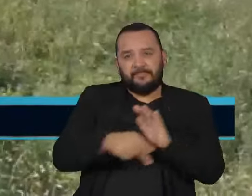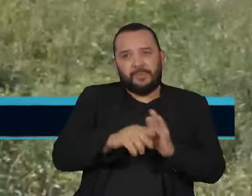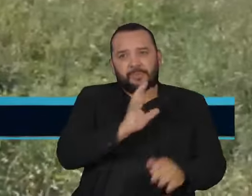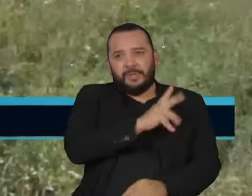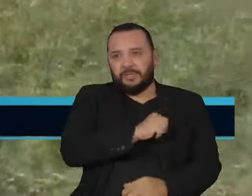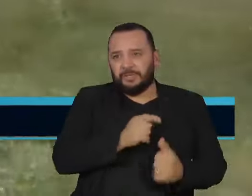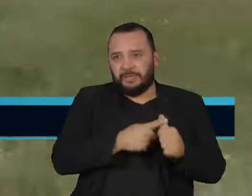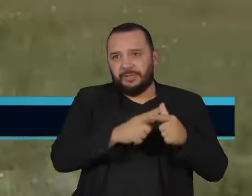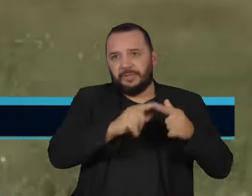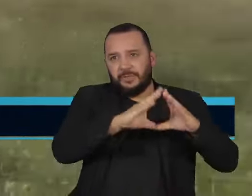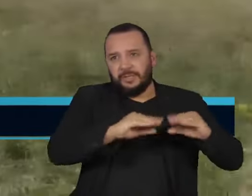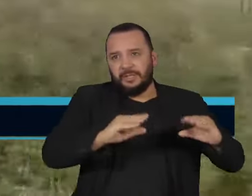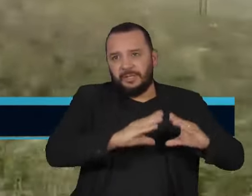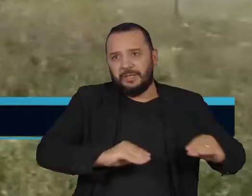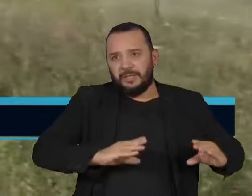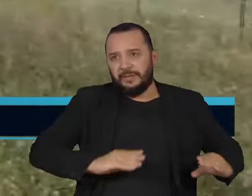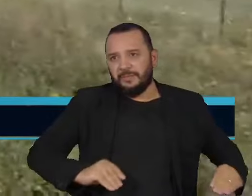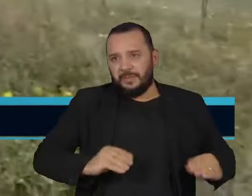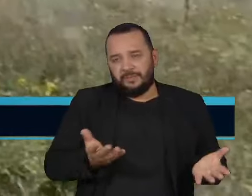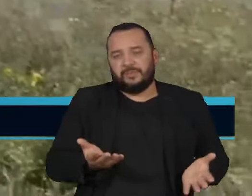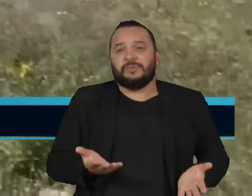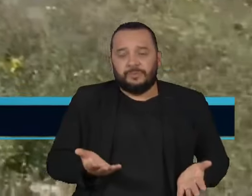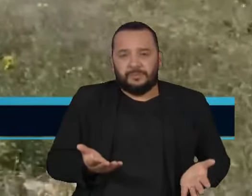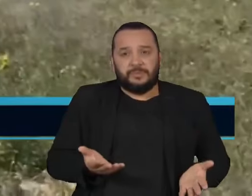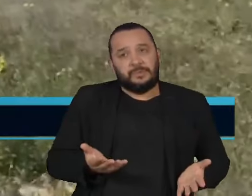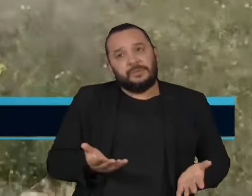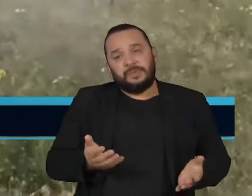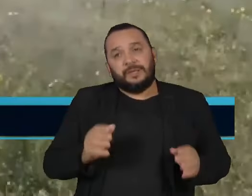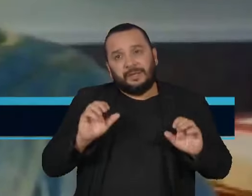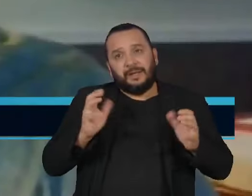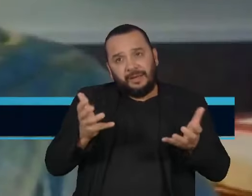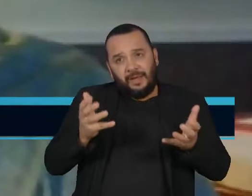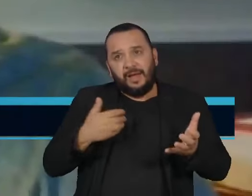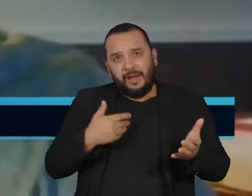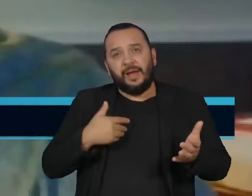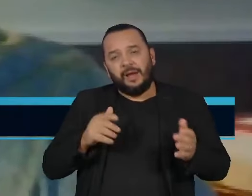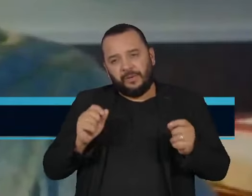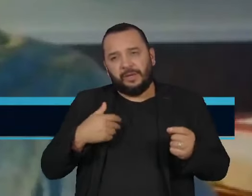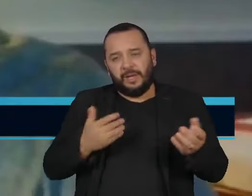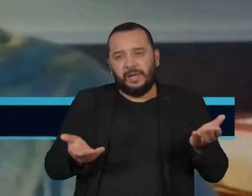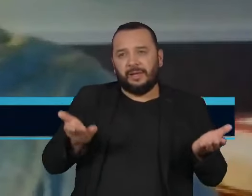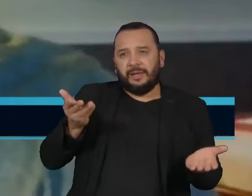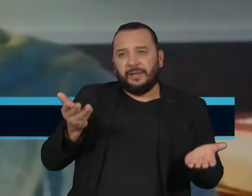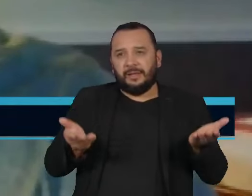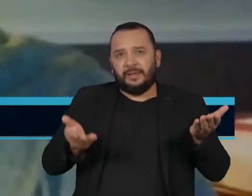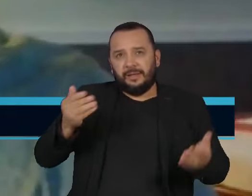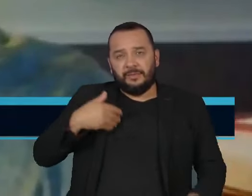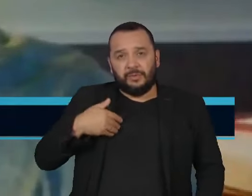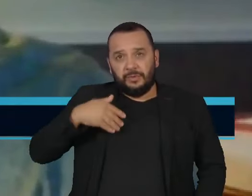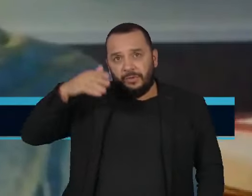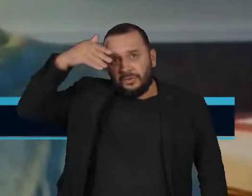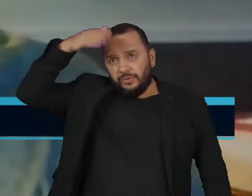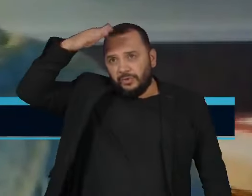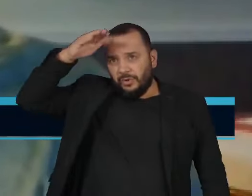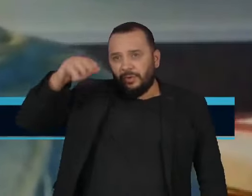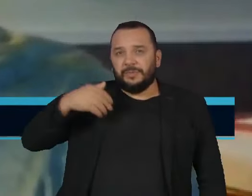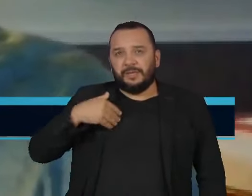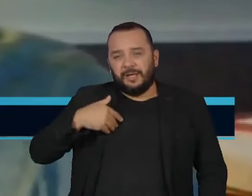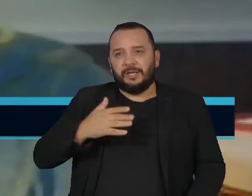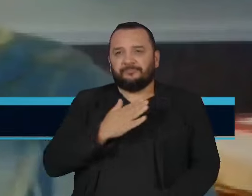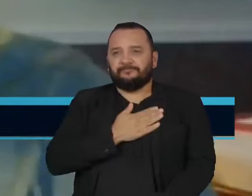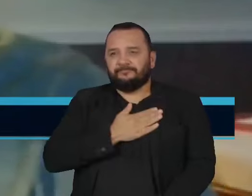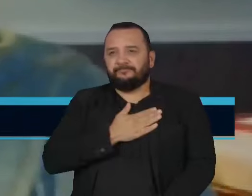e libaneses, visando uma abordagem mais equilibrada. O Donald Trump tem uma visão muito mais isolacionista,